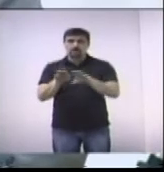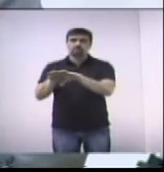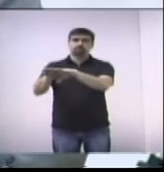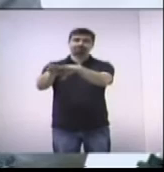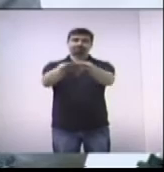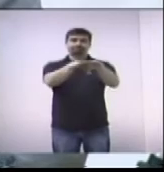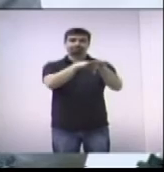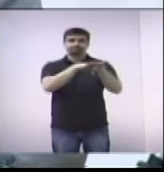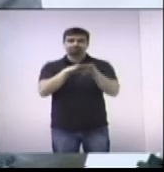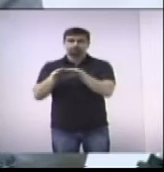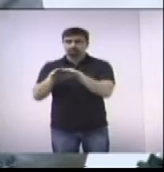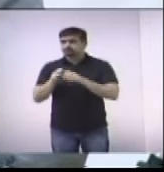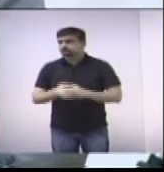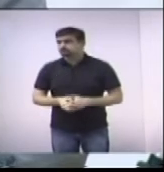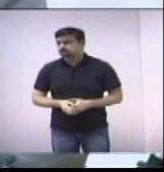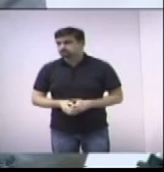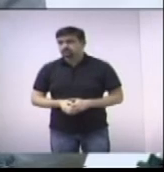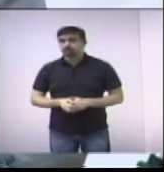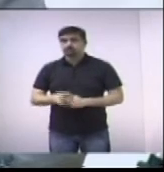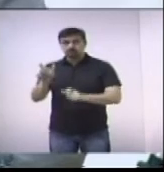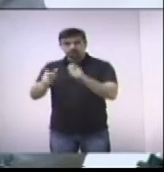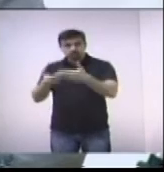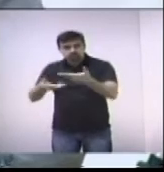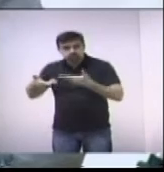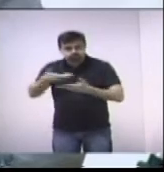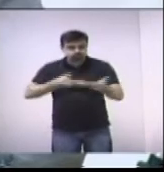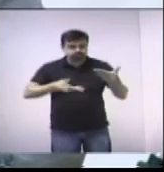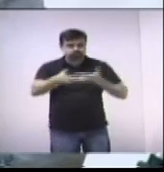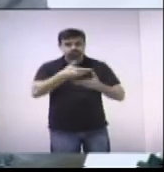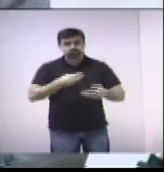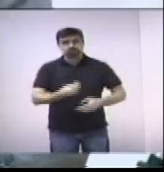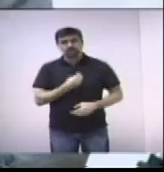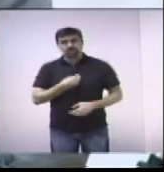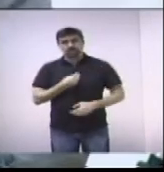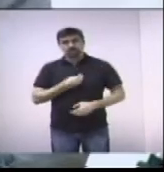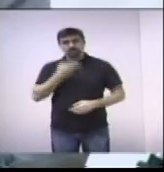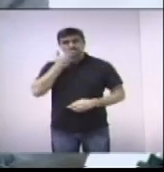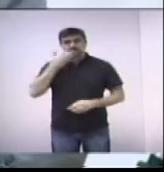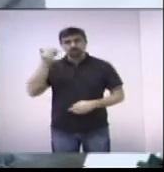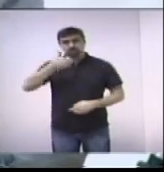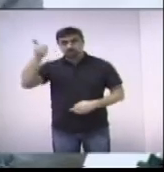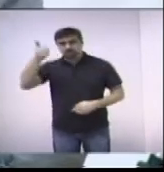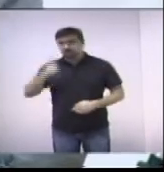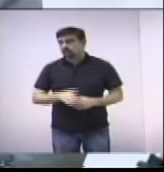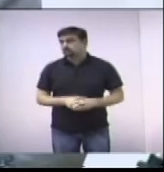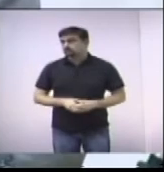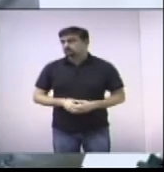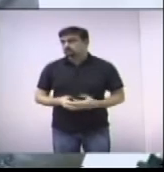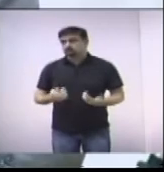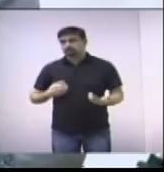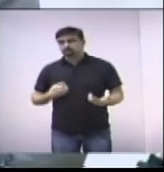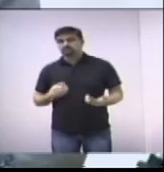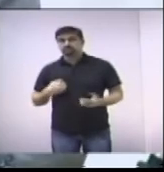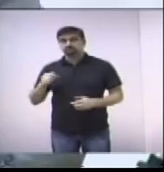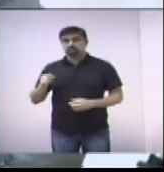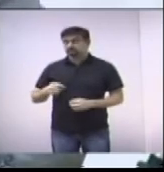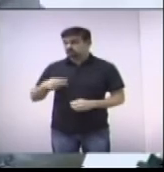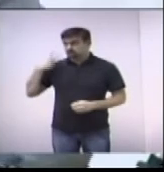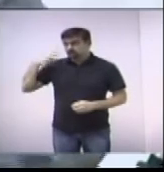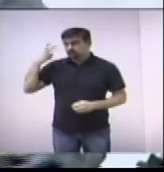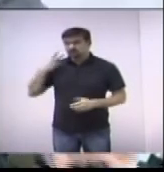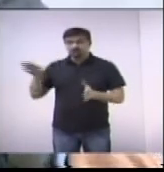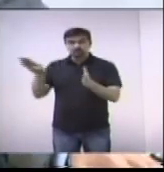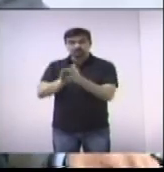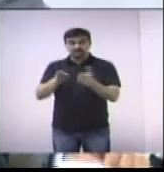a população, é de paz entre os momentos constituídos. Por isso, denúncias como essa que chegaram nessa casa,